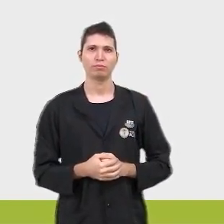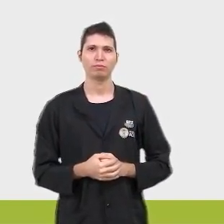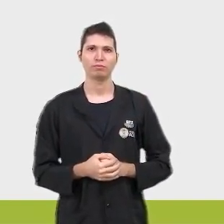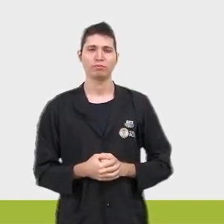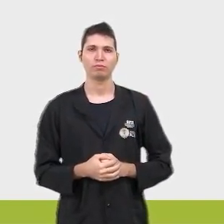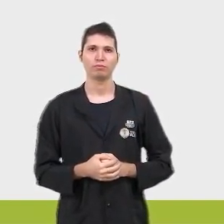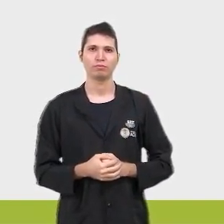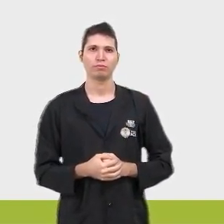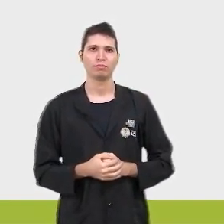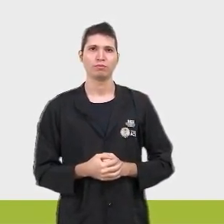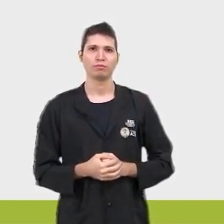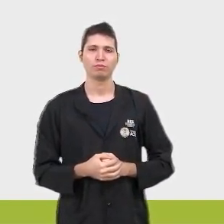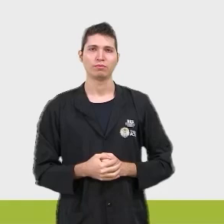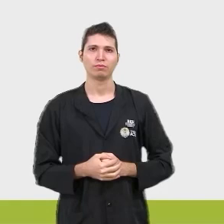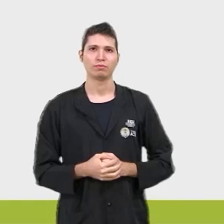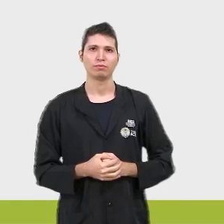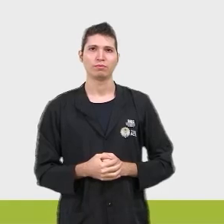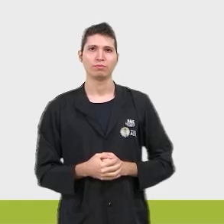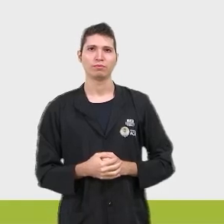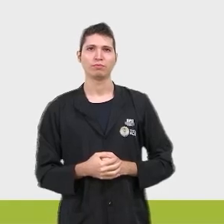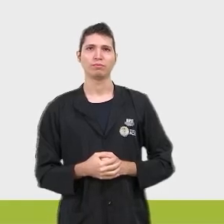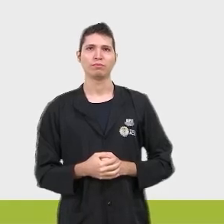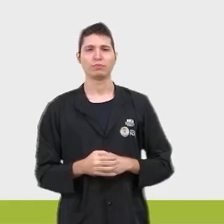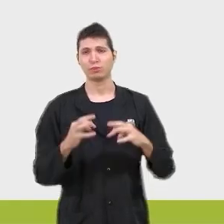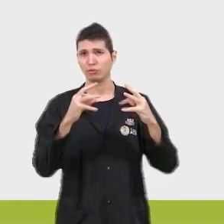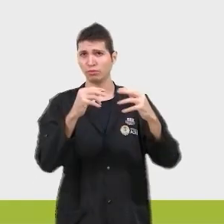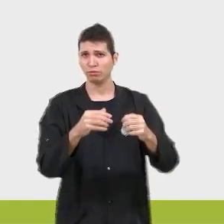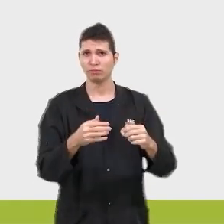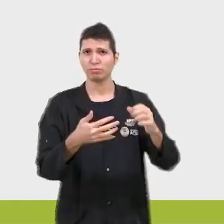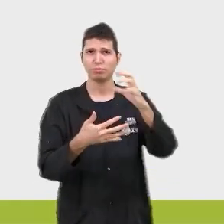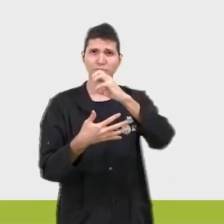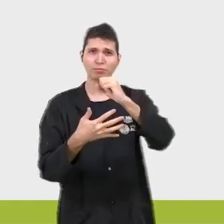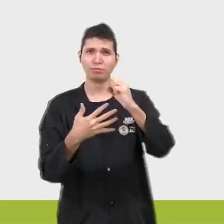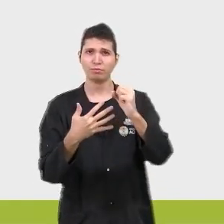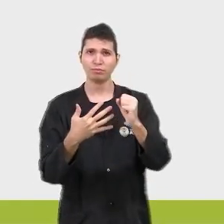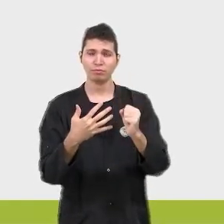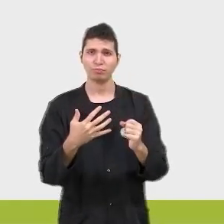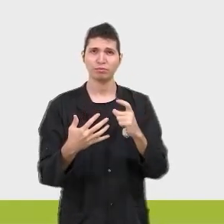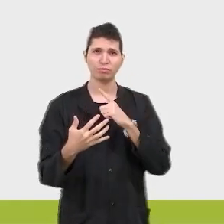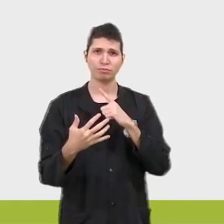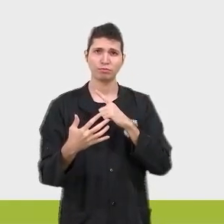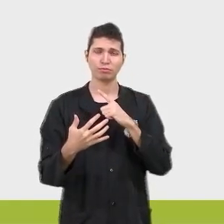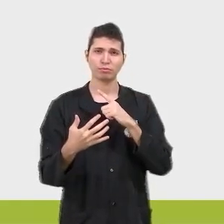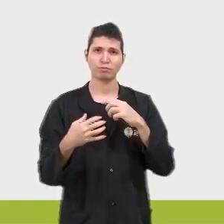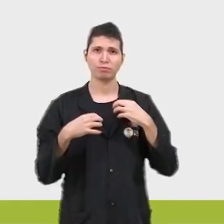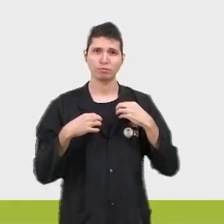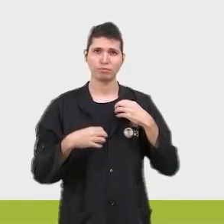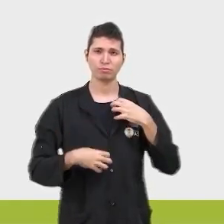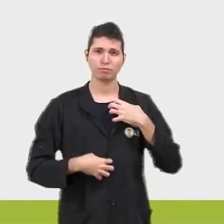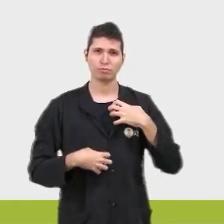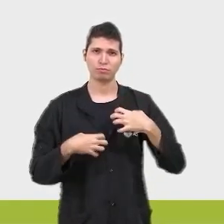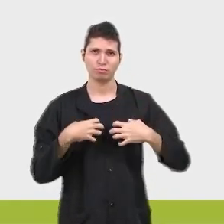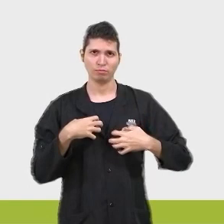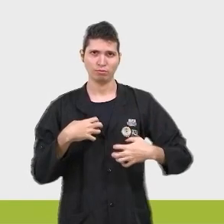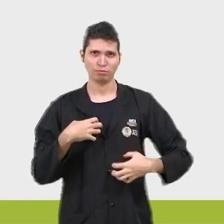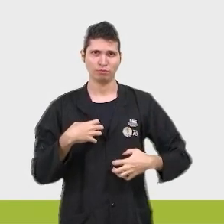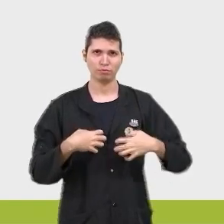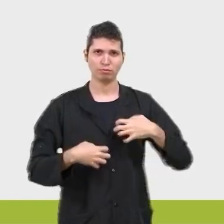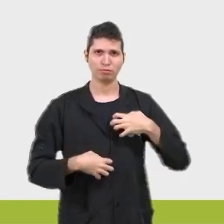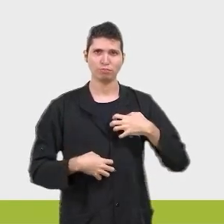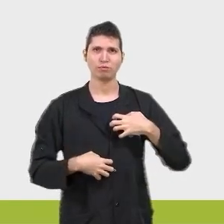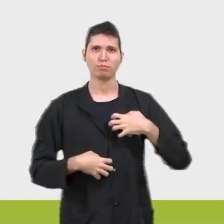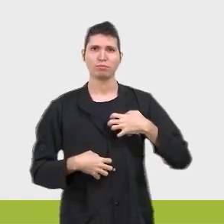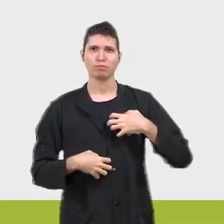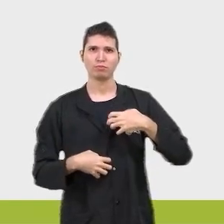energia. Então, em toda a cadeia alimentar, existe um ser que produz a energia para esses outros